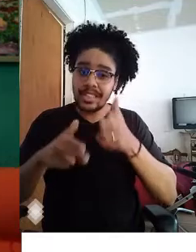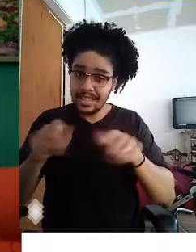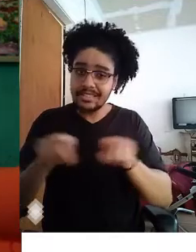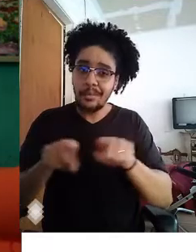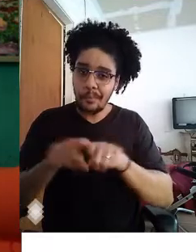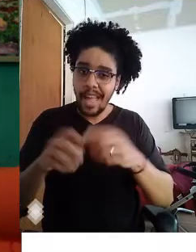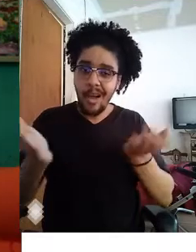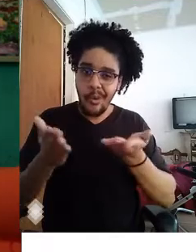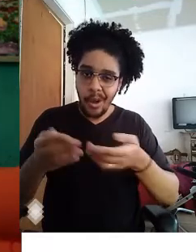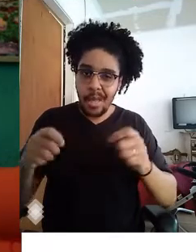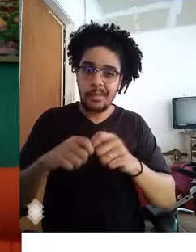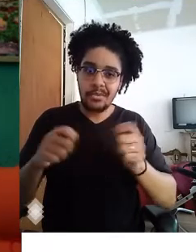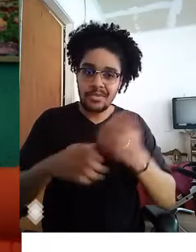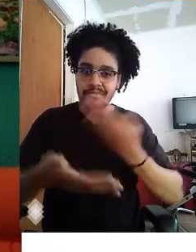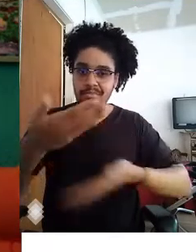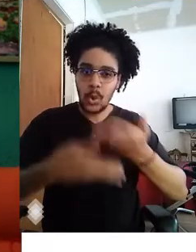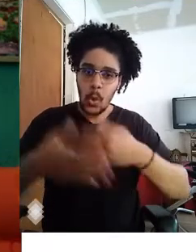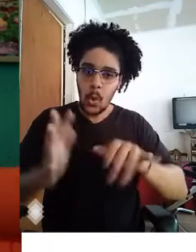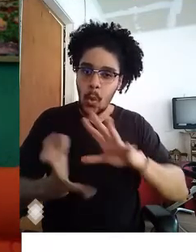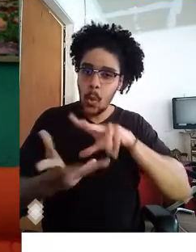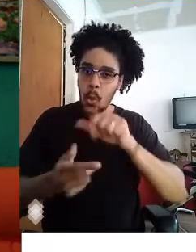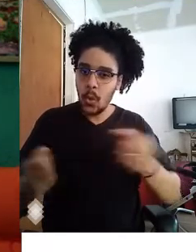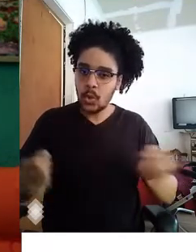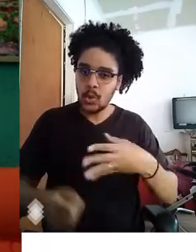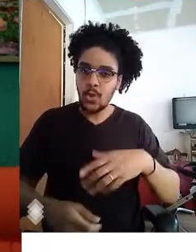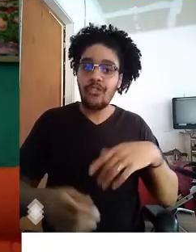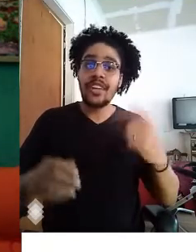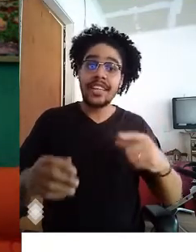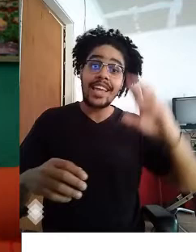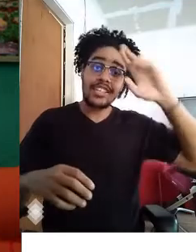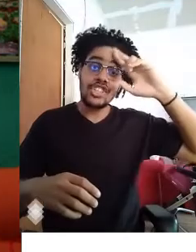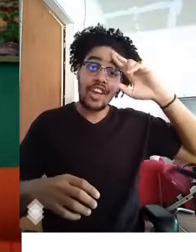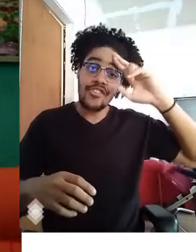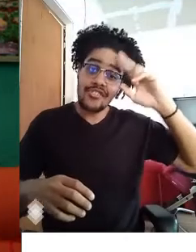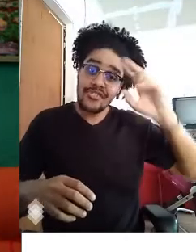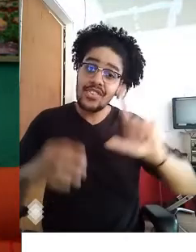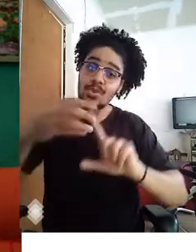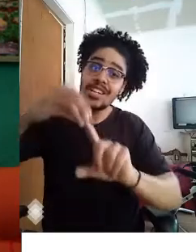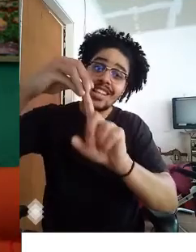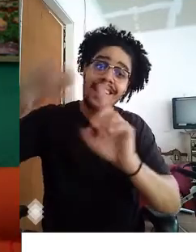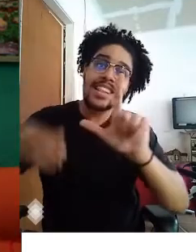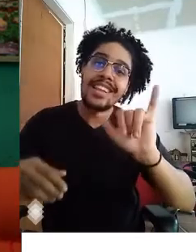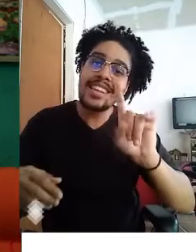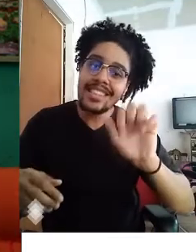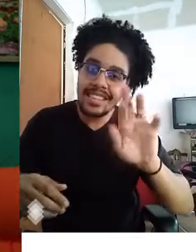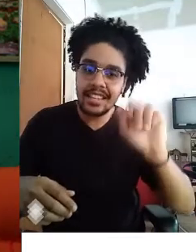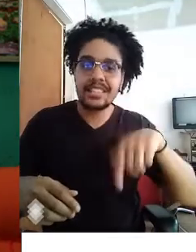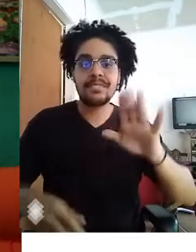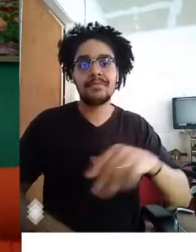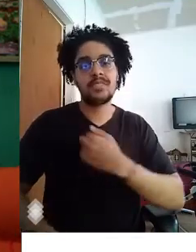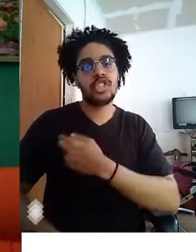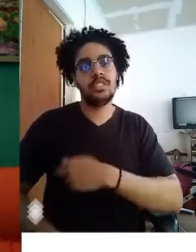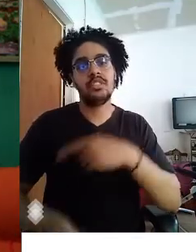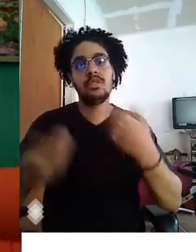as rotas comerciais globais, sob a liderança chinesa que controlaria essa estrada de ferro. Este é o pano